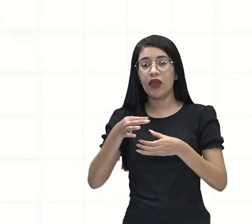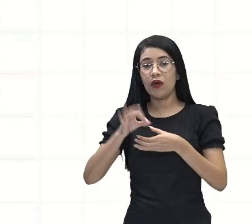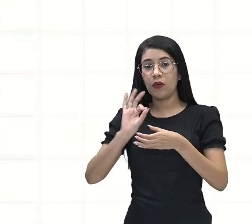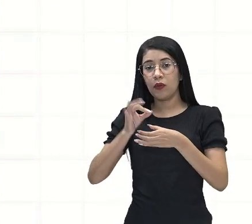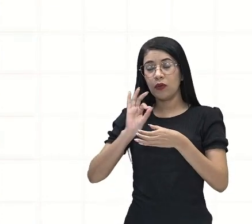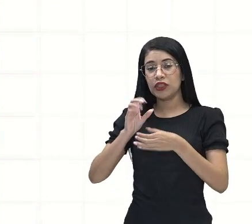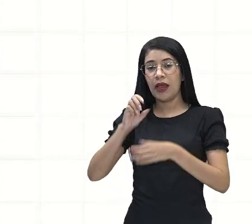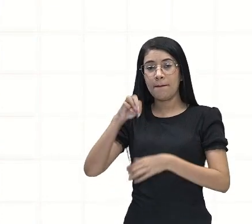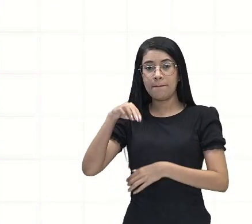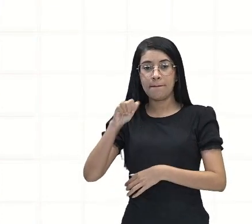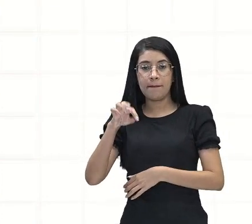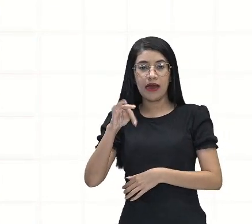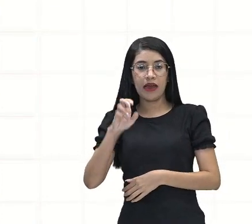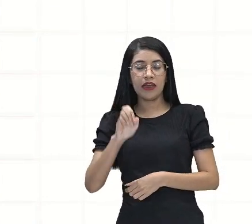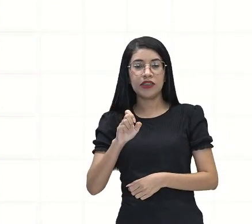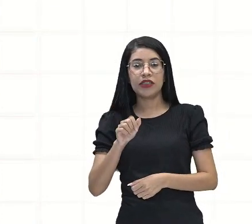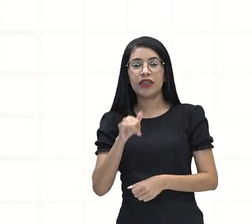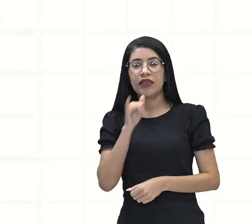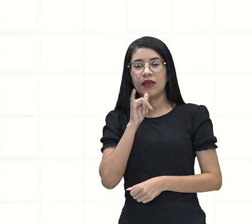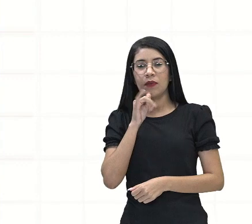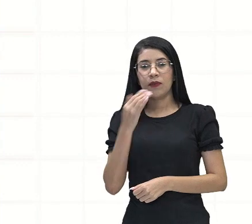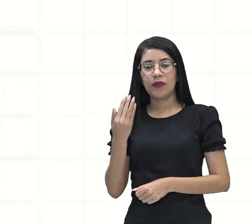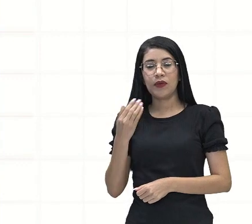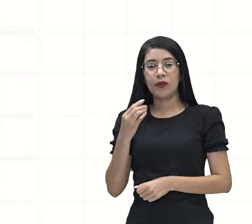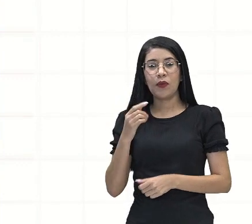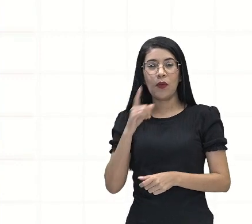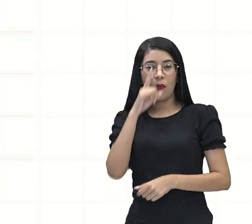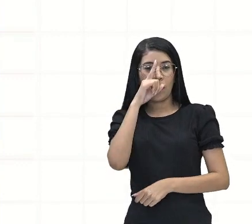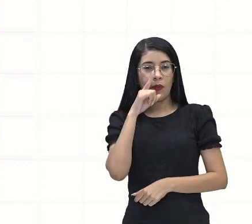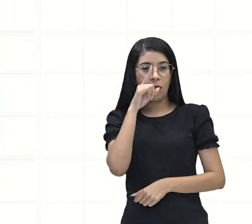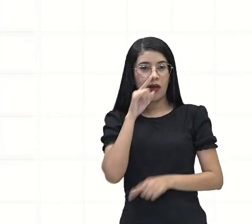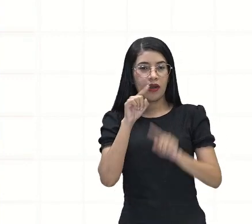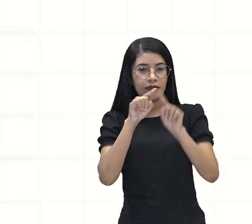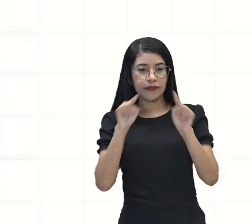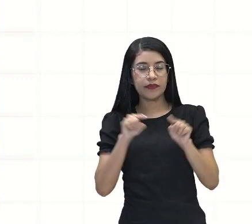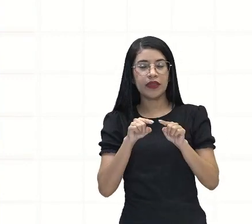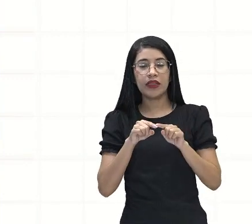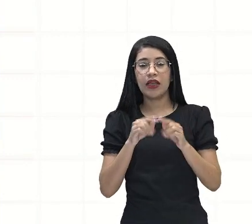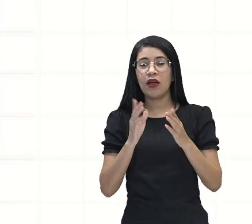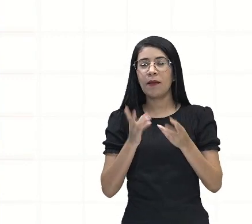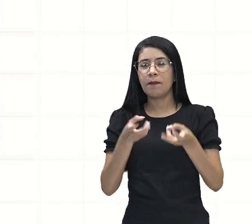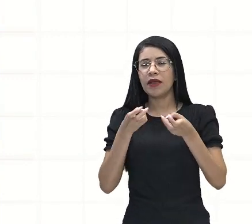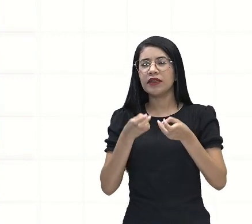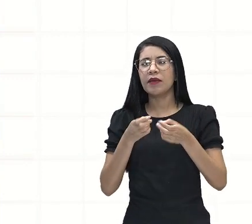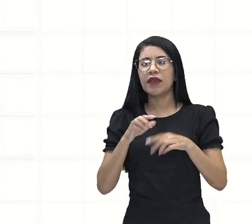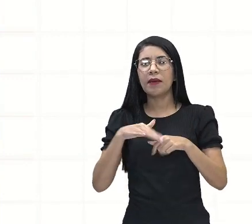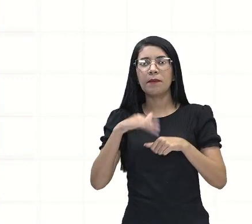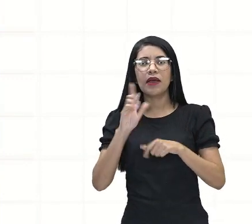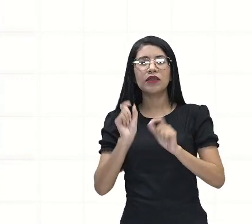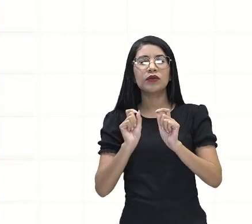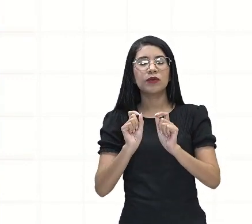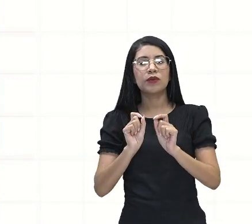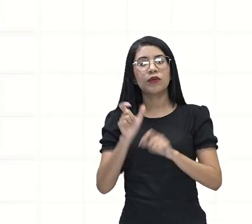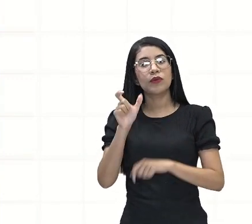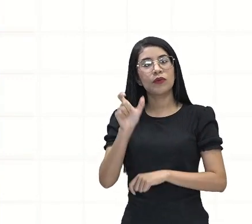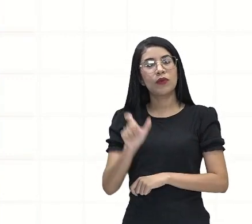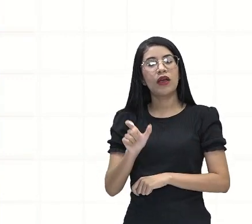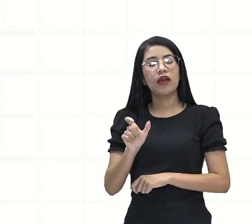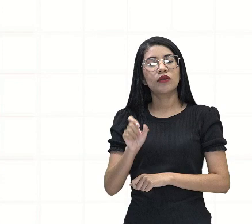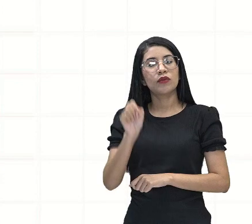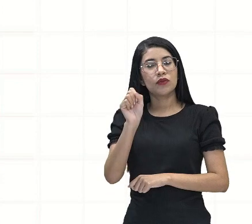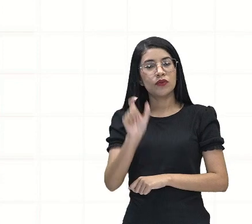esse quadradinho Amarelo né E a gente vai ver aqui ó a concentração dele aqui no sul do